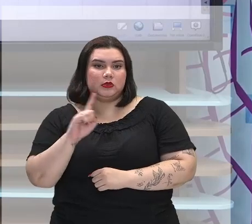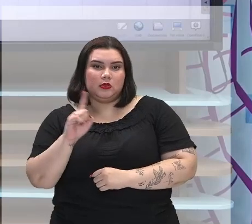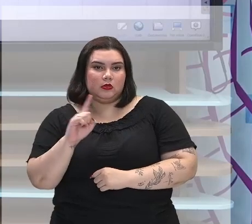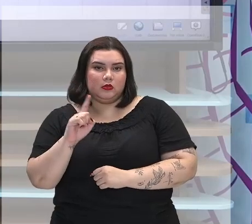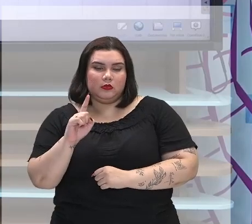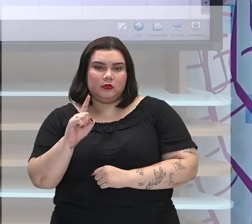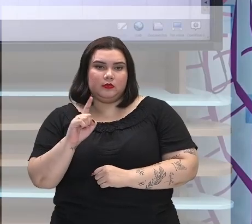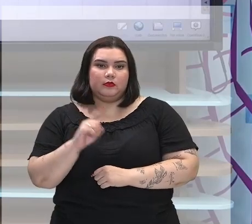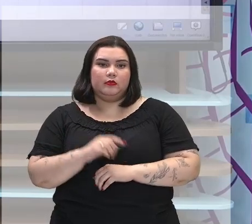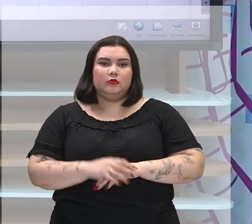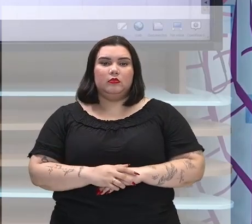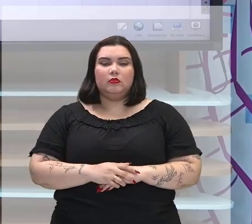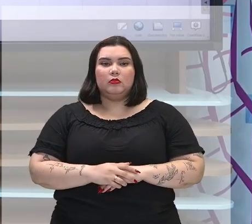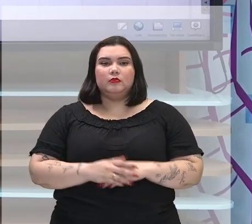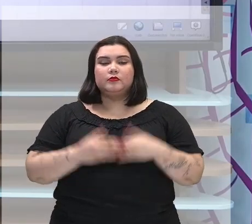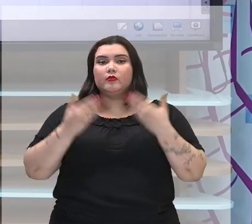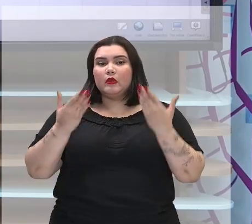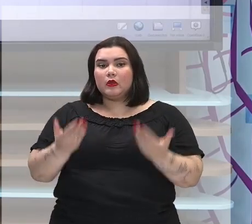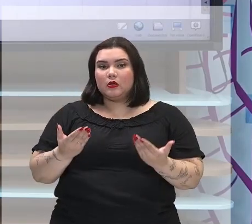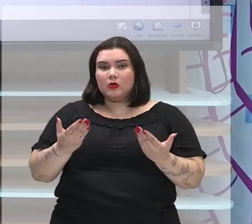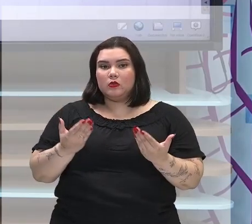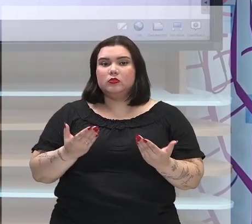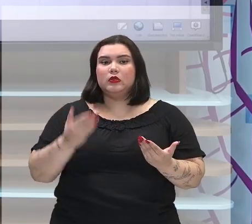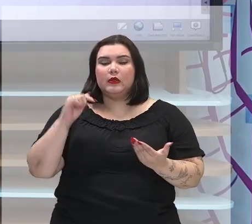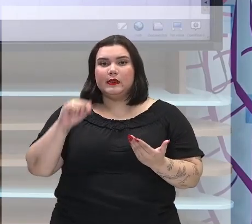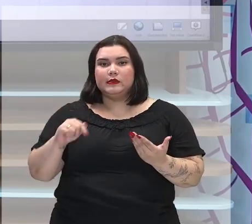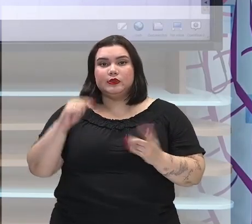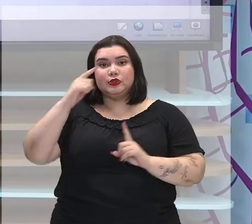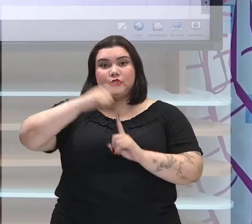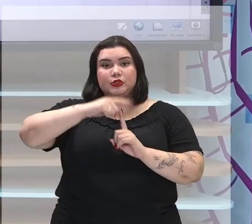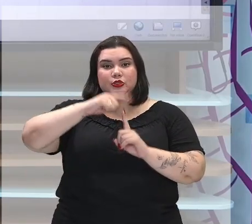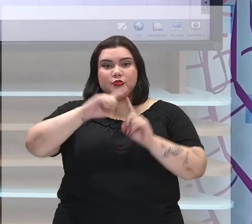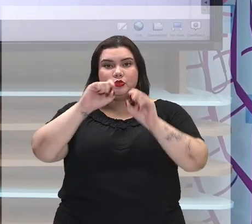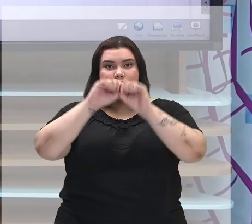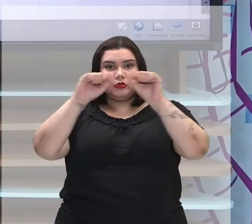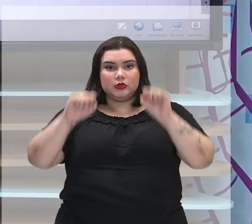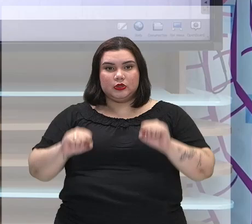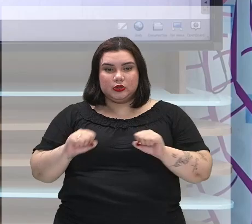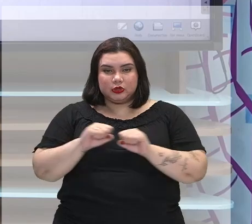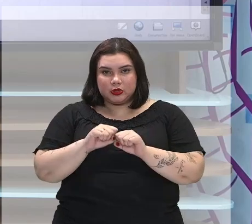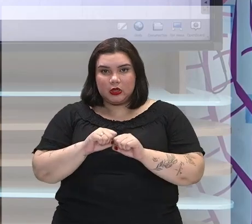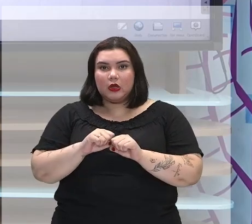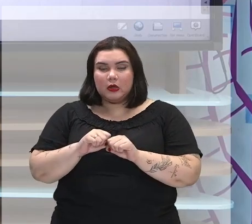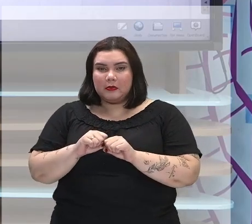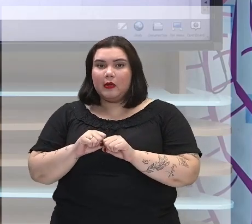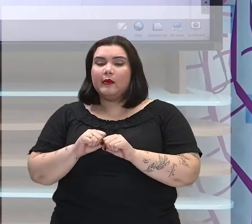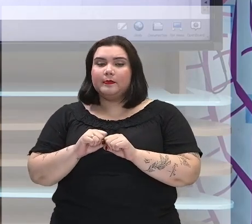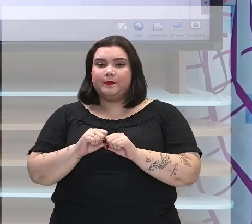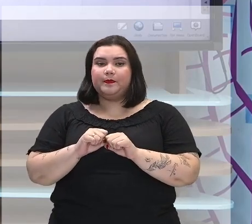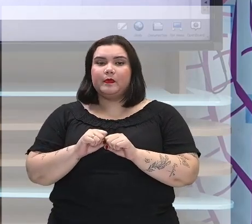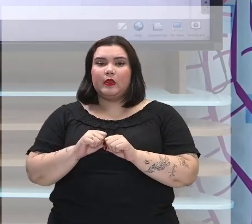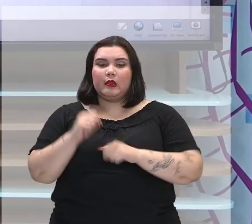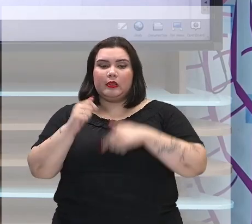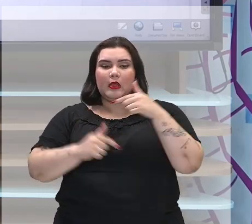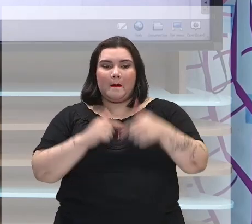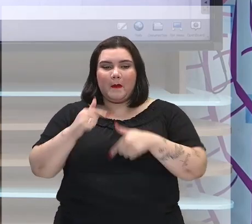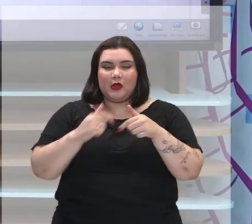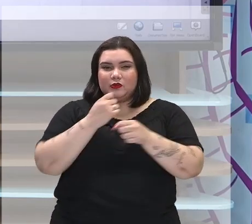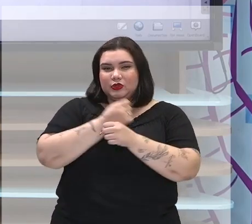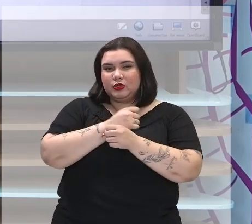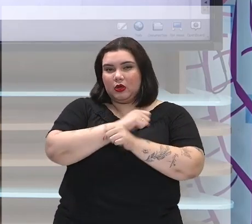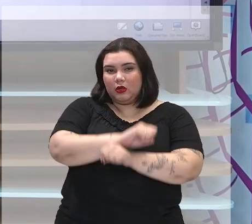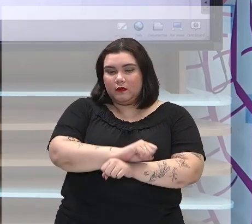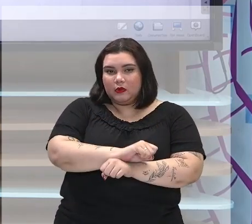né? Então é dentro desse sistema profundamente hierarquizado, de um trabalho escravizado,